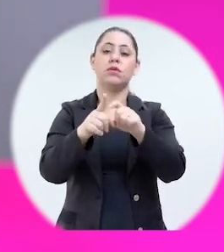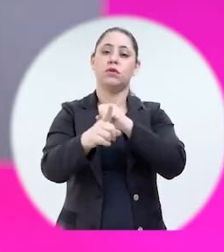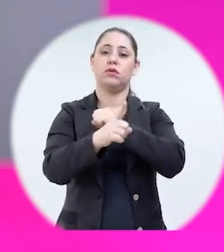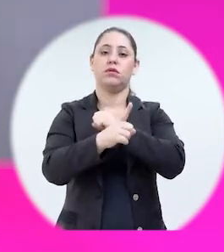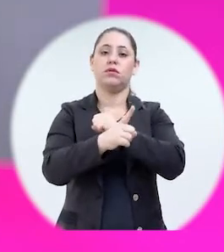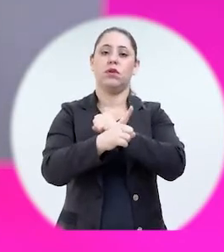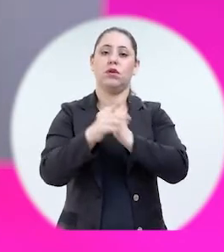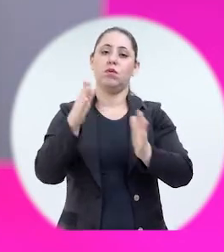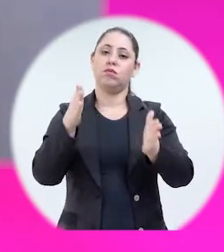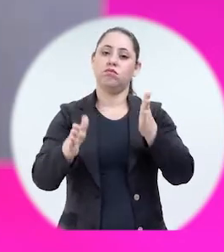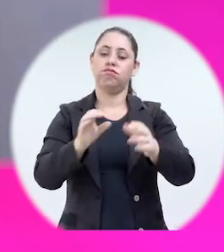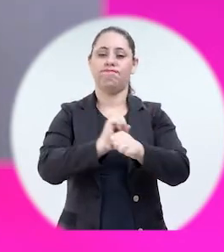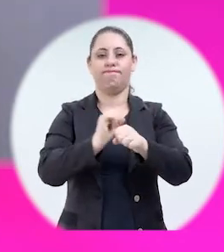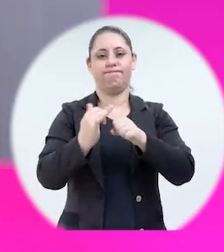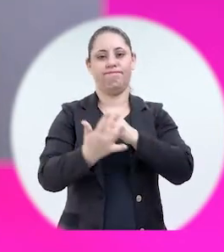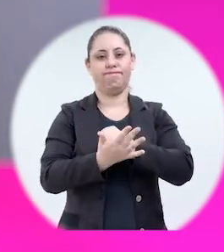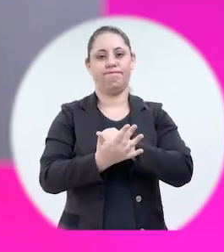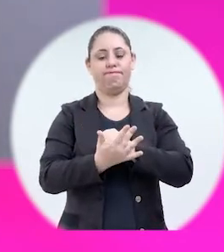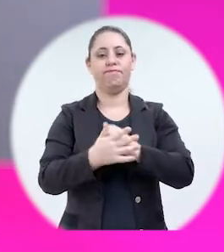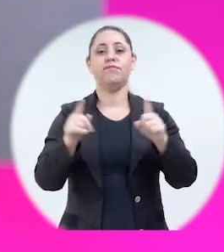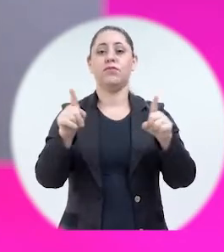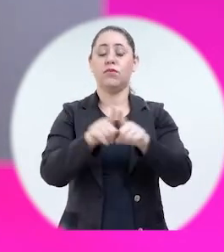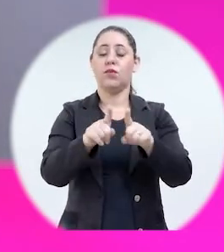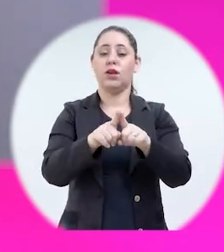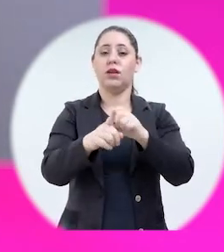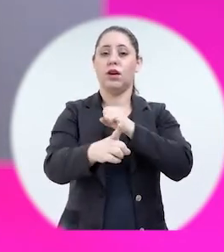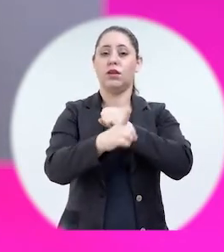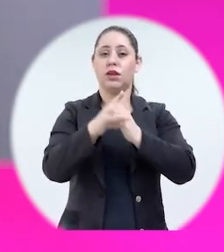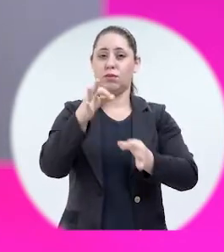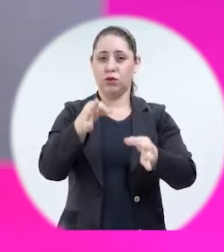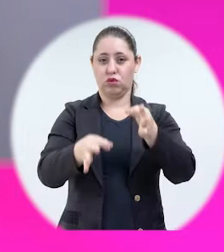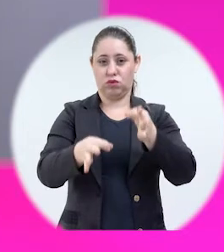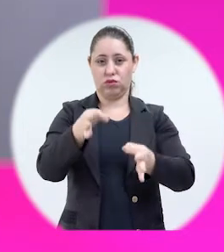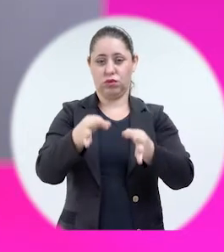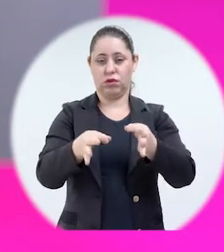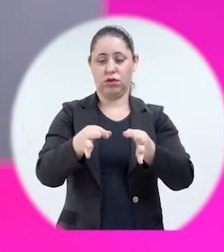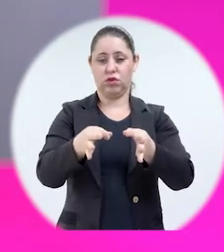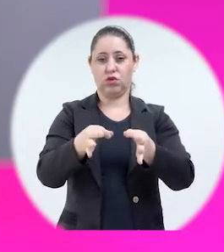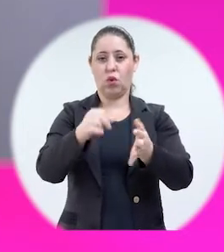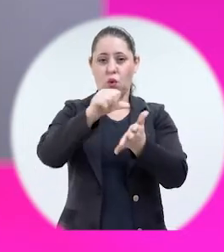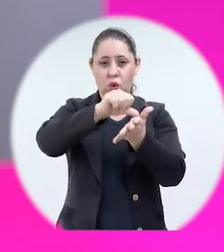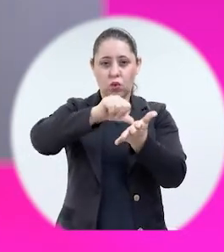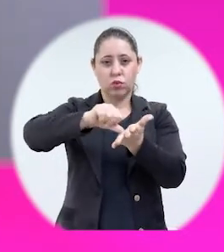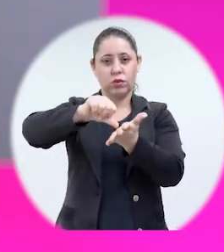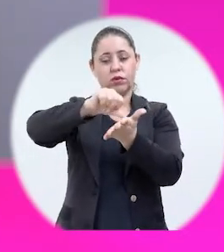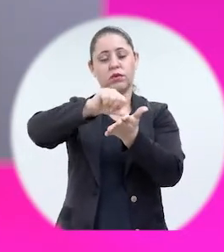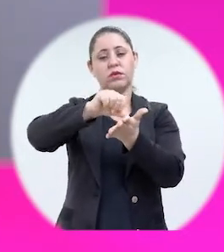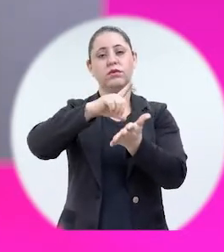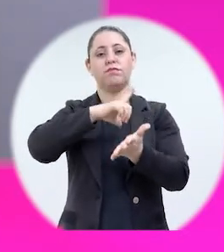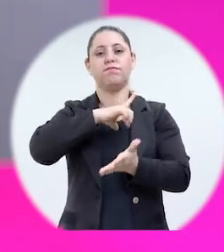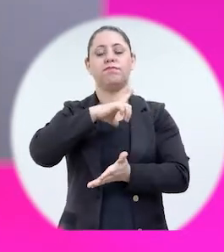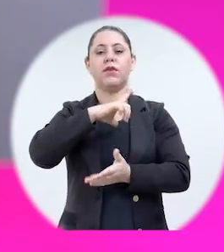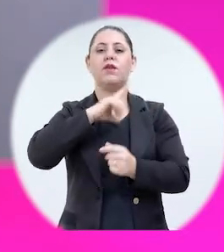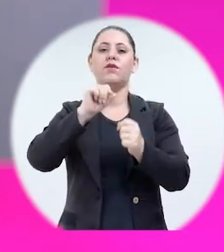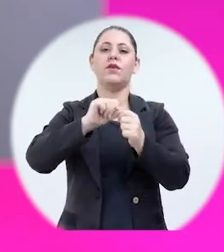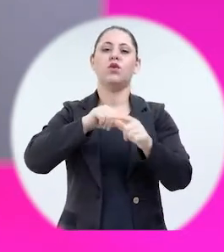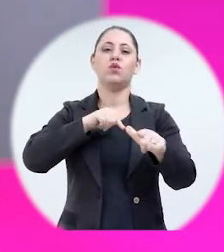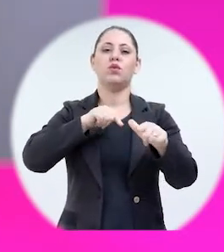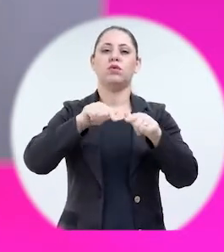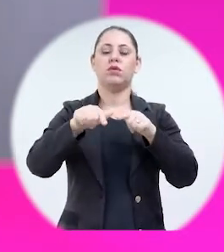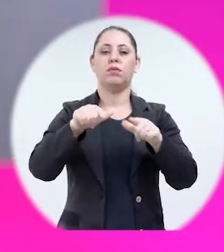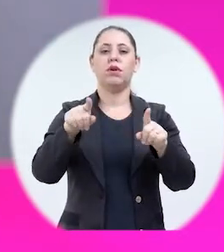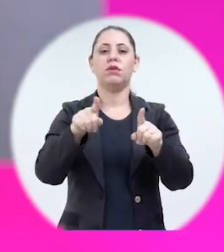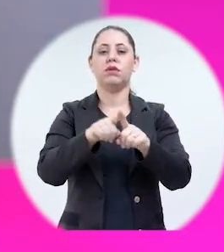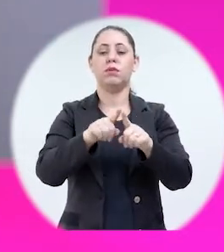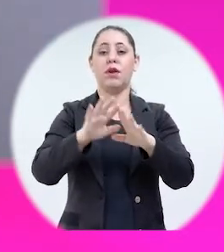mesmo durante a pandemia. E além desse atendimento jurídico, o núcleo realmente tem feito